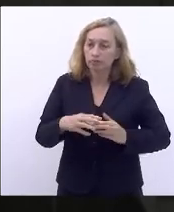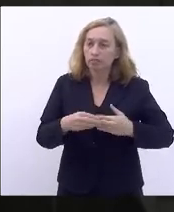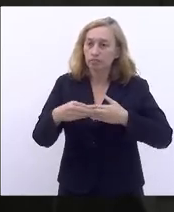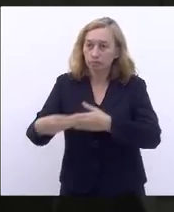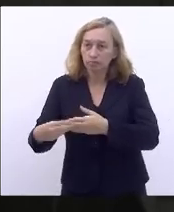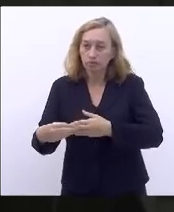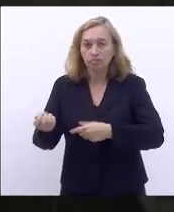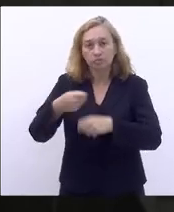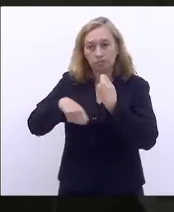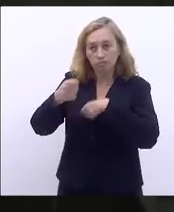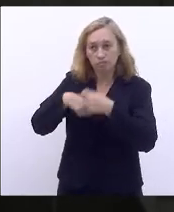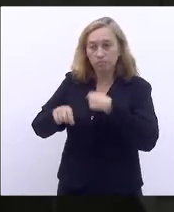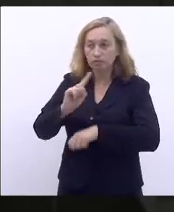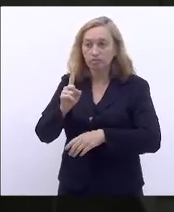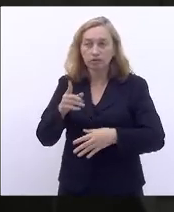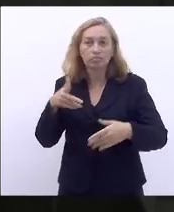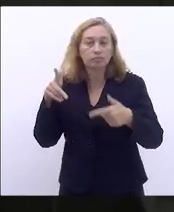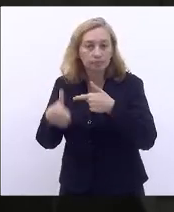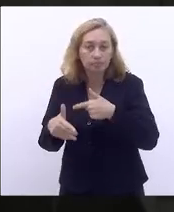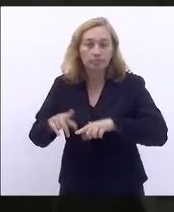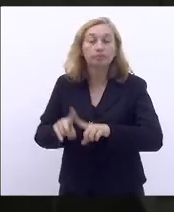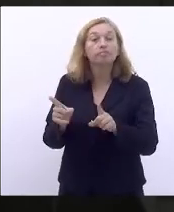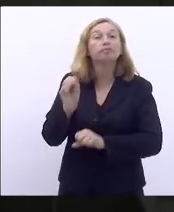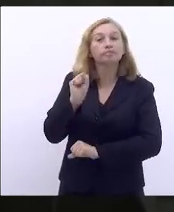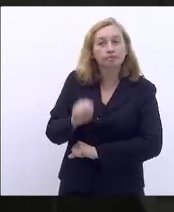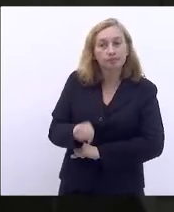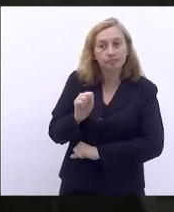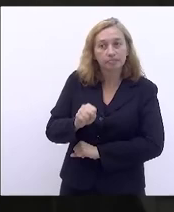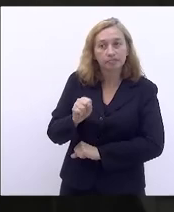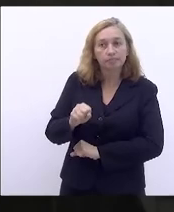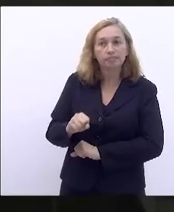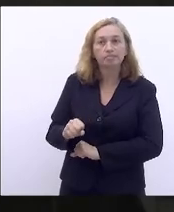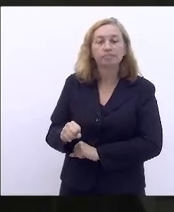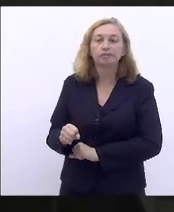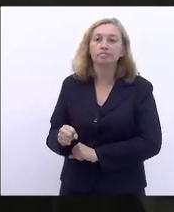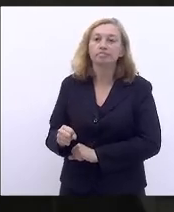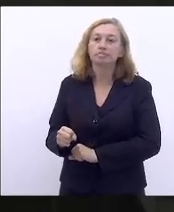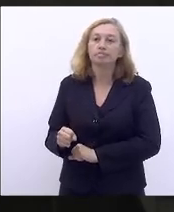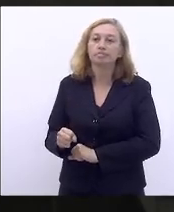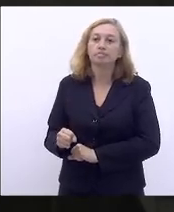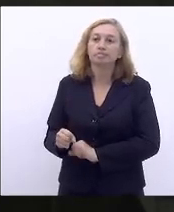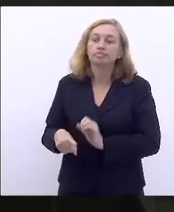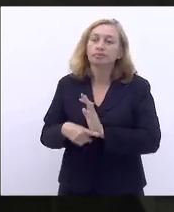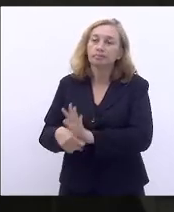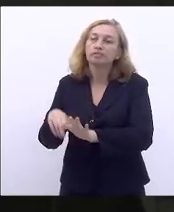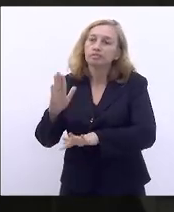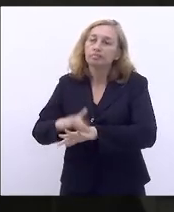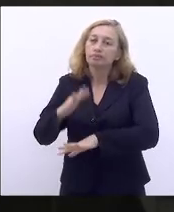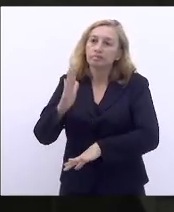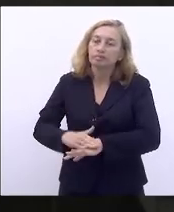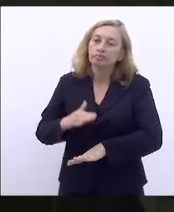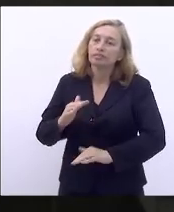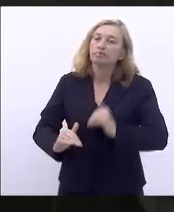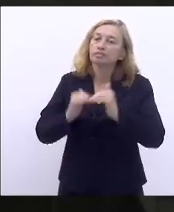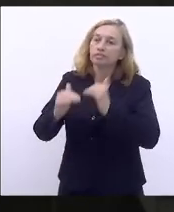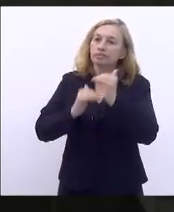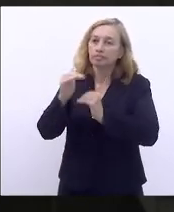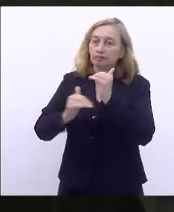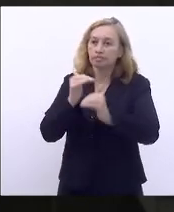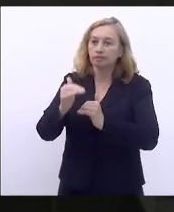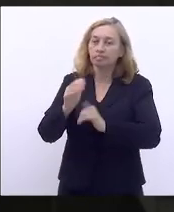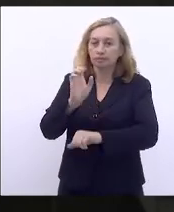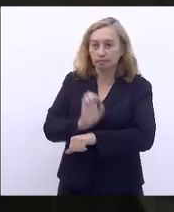economia, não atrapalhando, mas sim promovendo cada vez mais o desenvolvimento